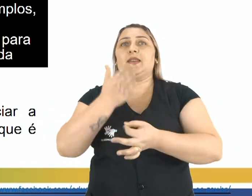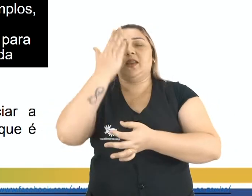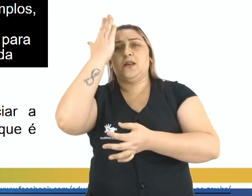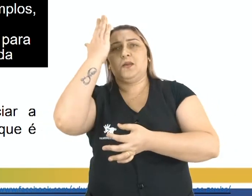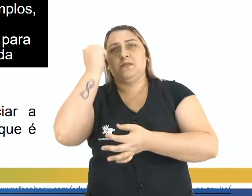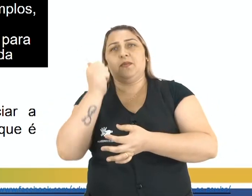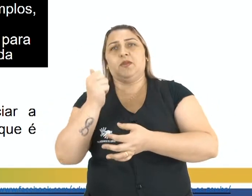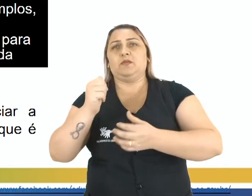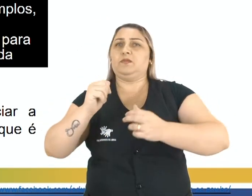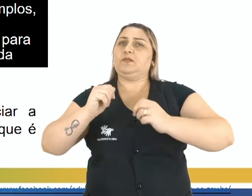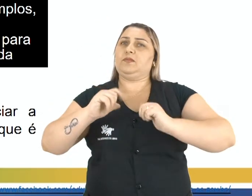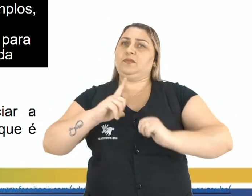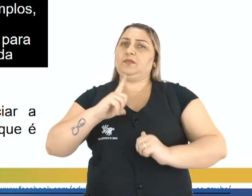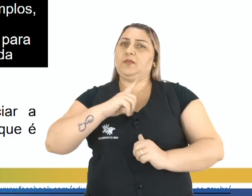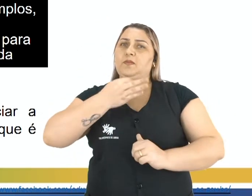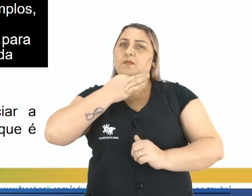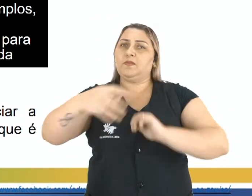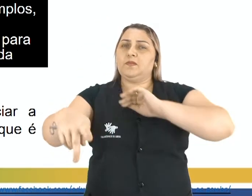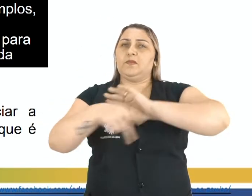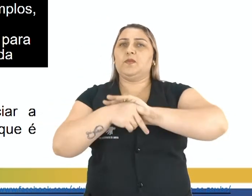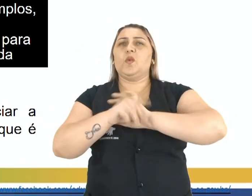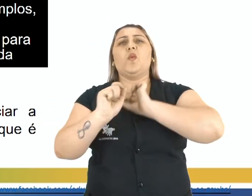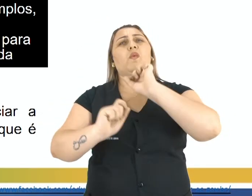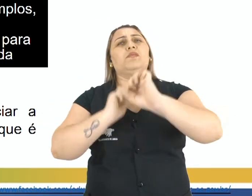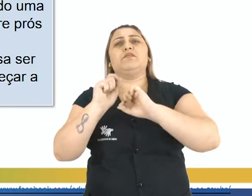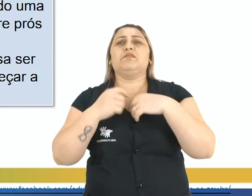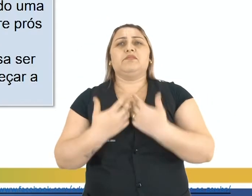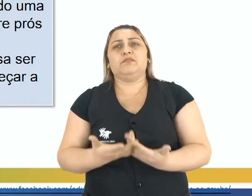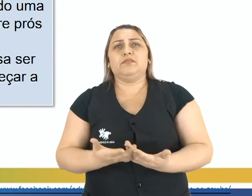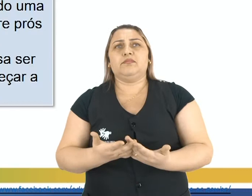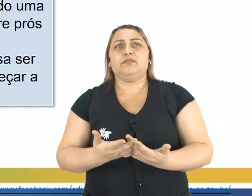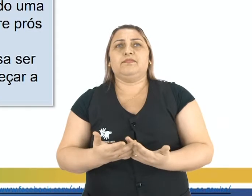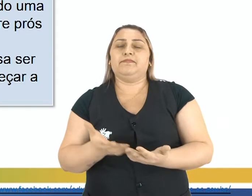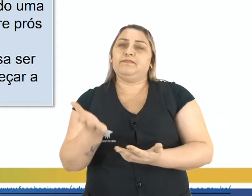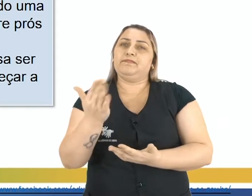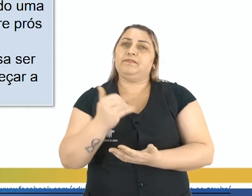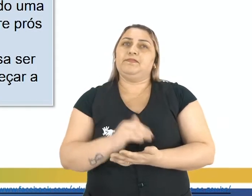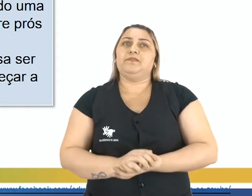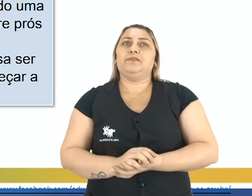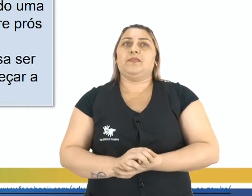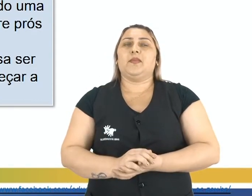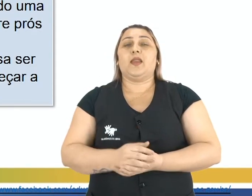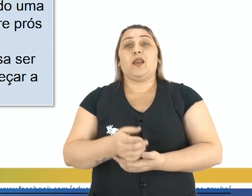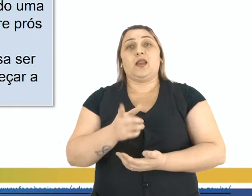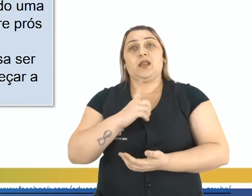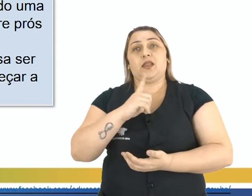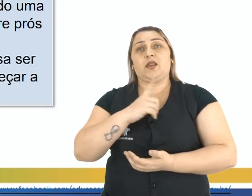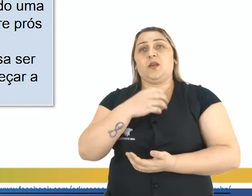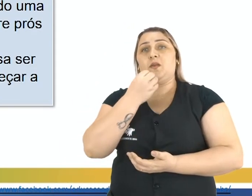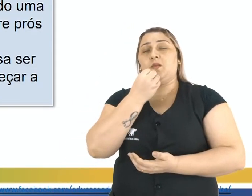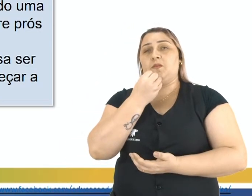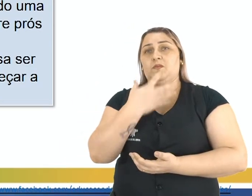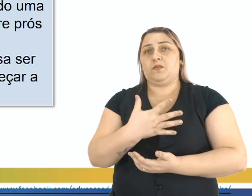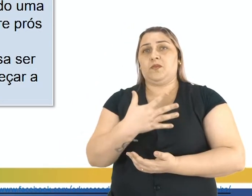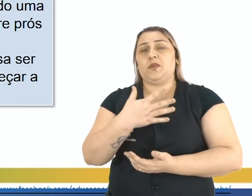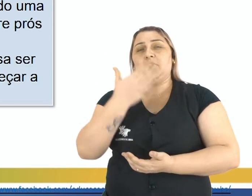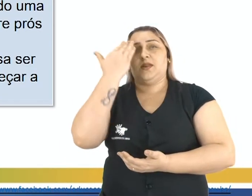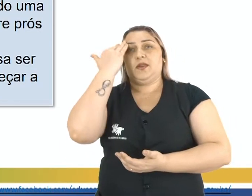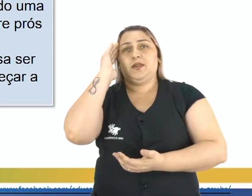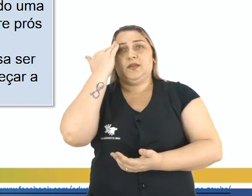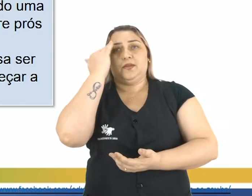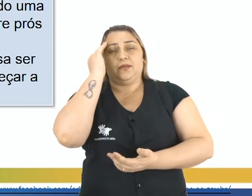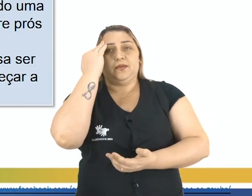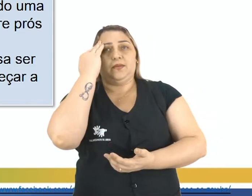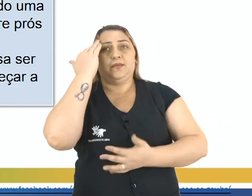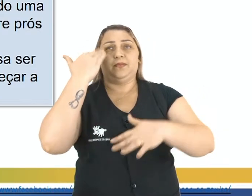ter um posicionamento. O que é isso, então? Vamos lá. Para você ter para você compreender